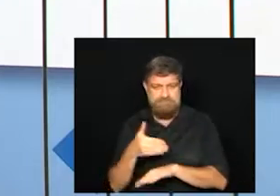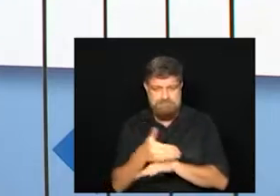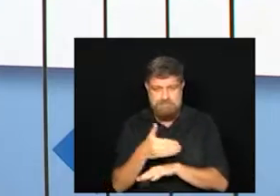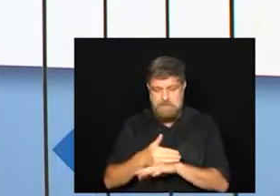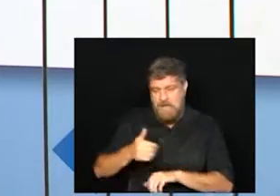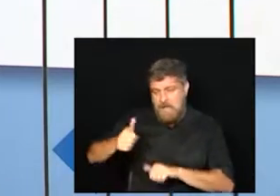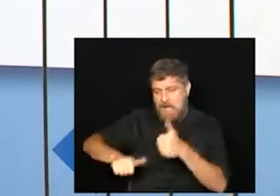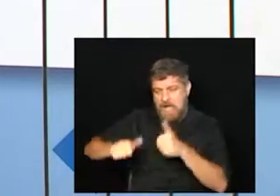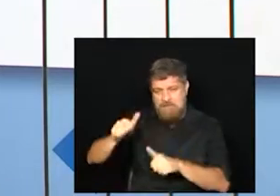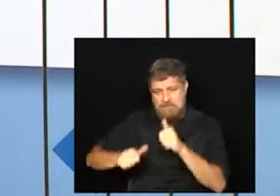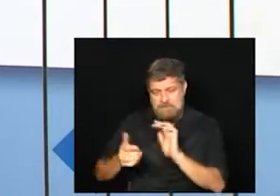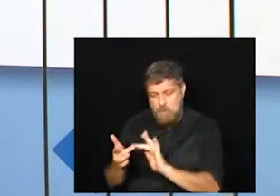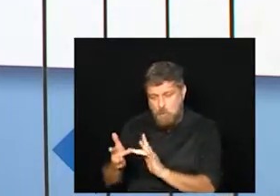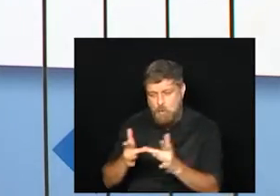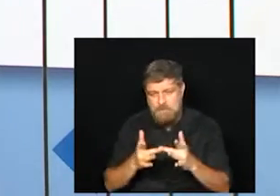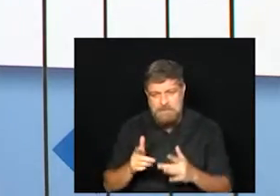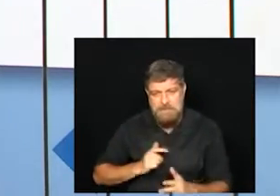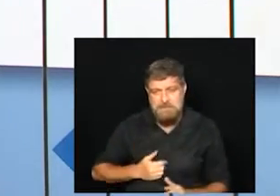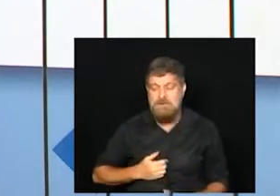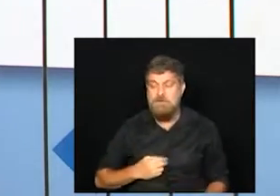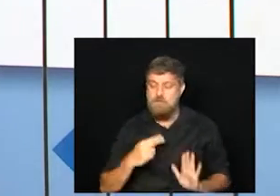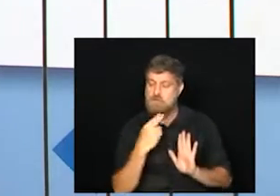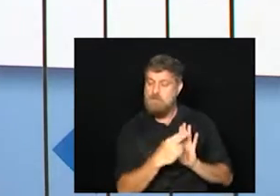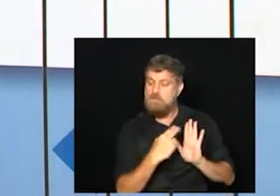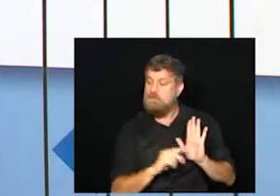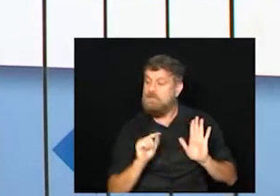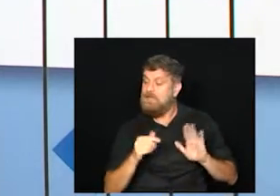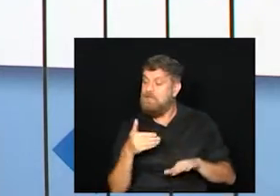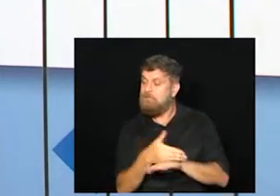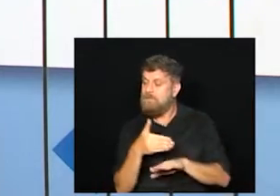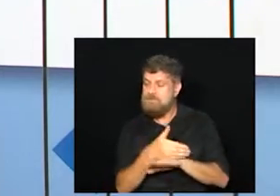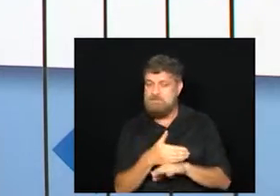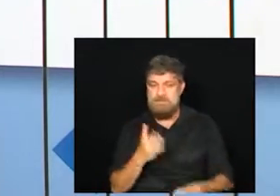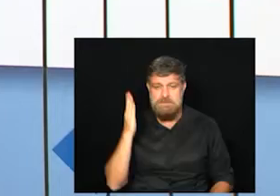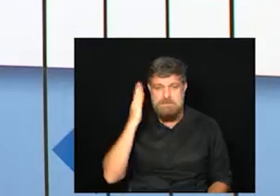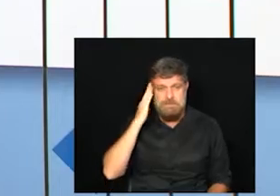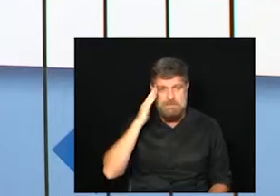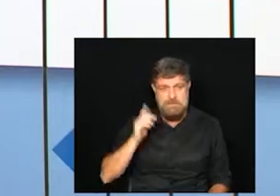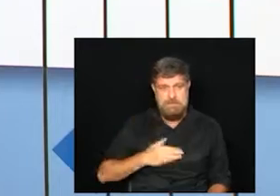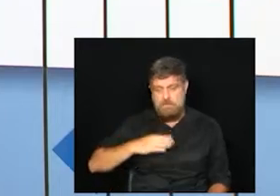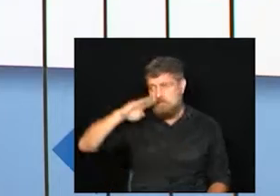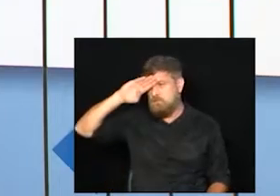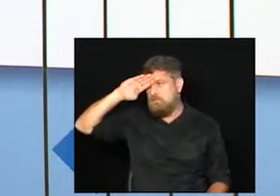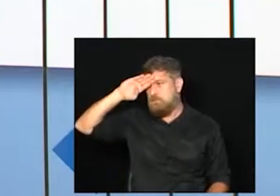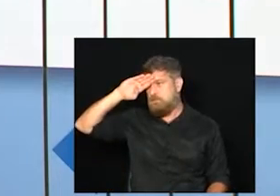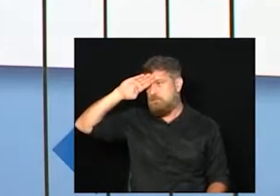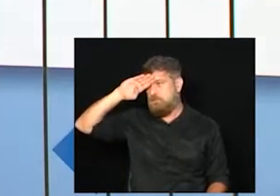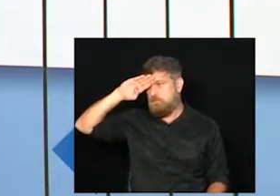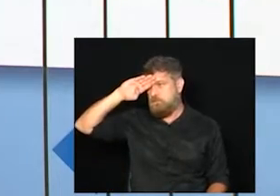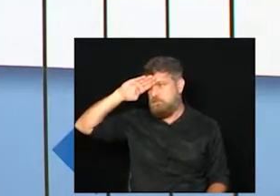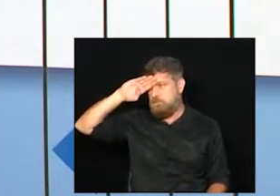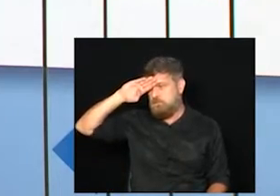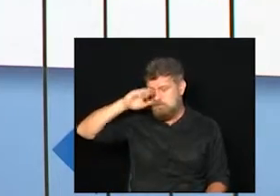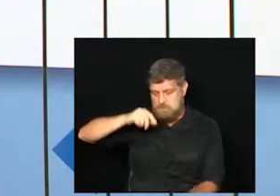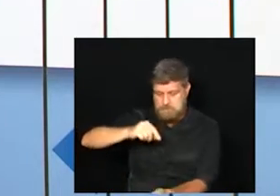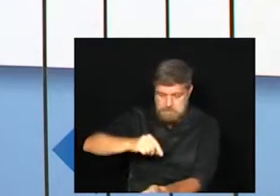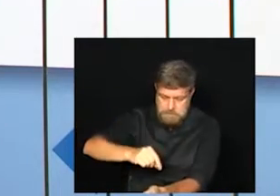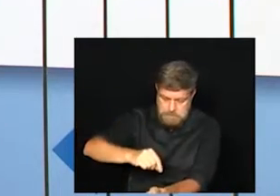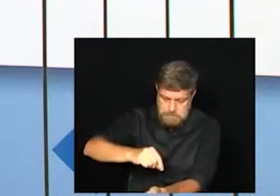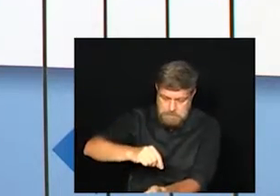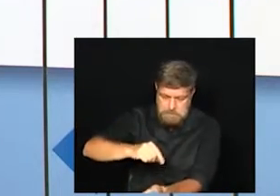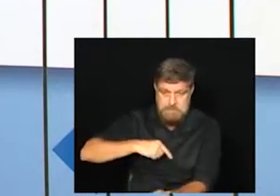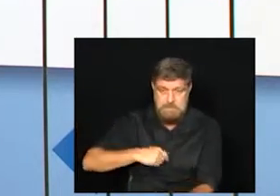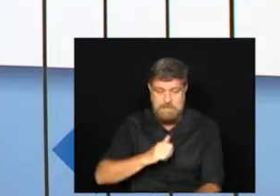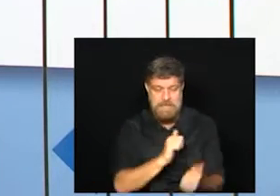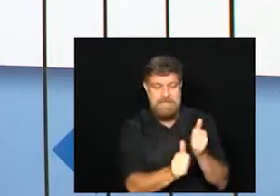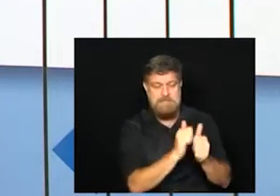avaliação de contatos, planilha de participantes, verificação de temperatura, preferência que esses eventos